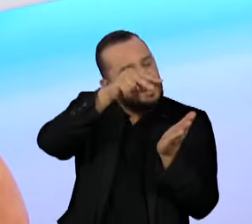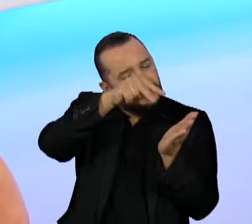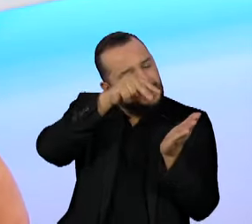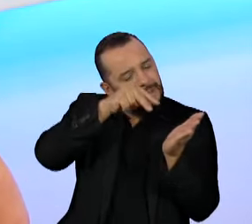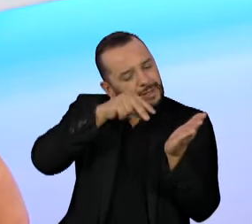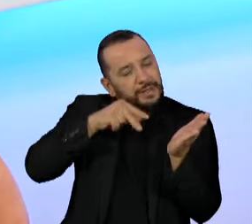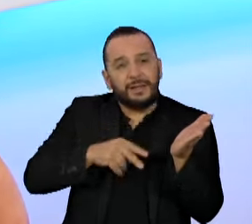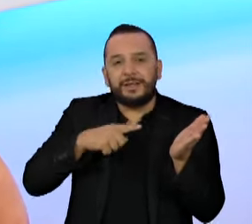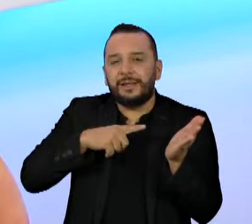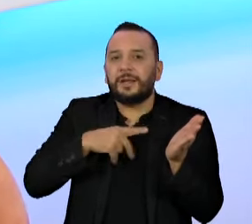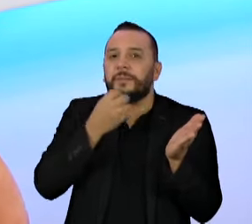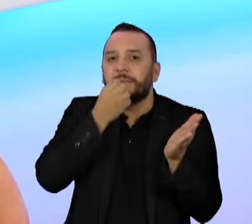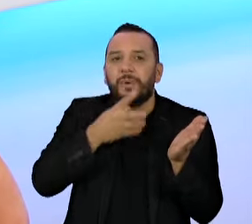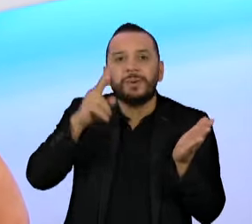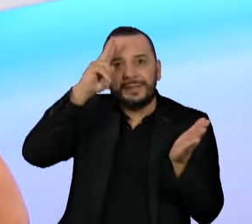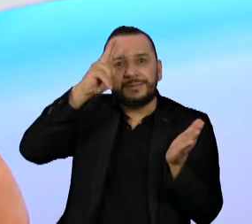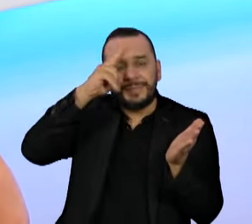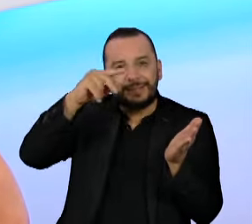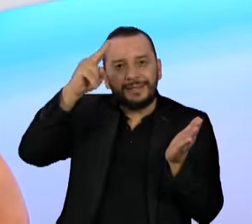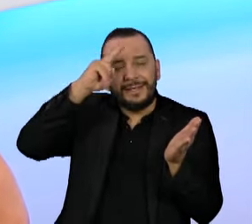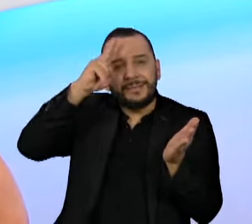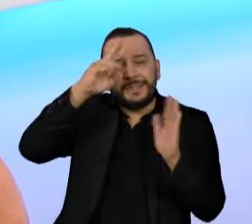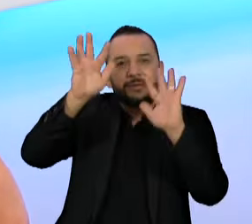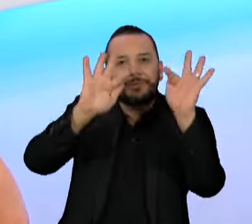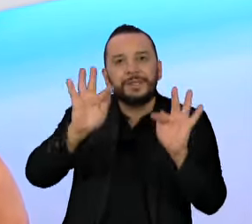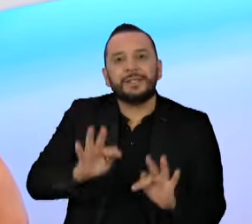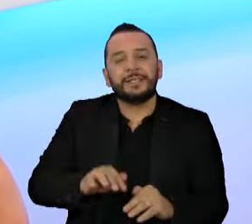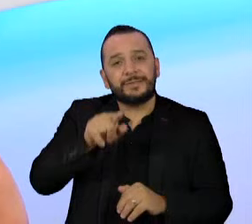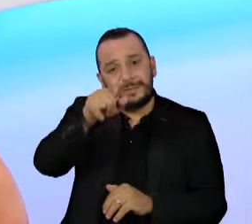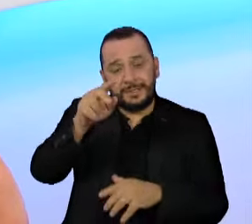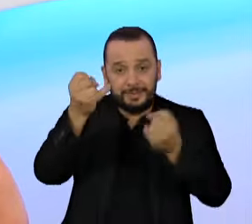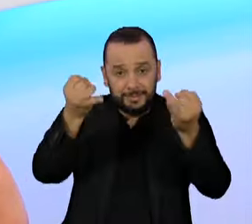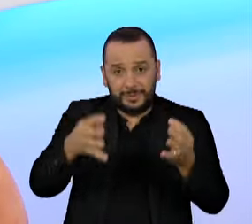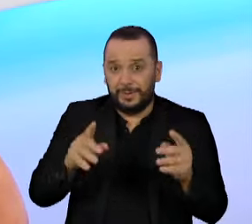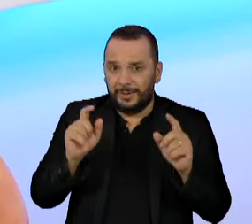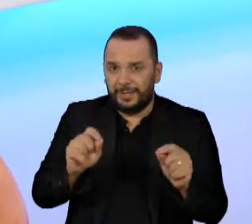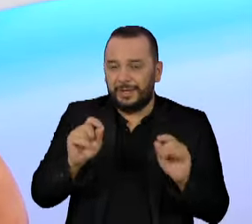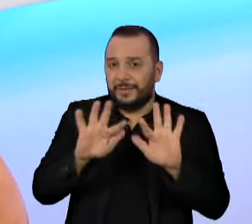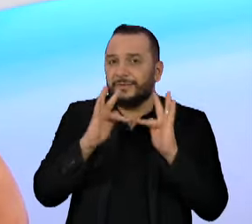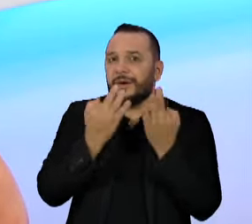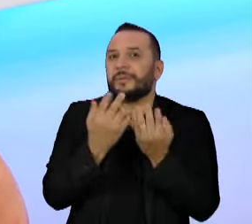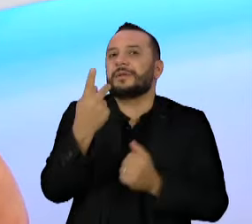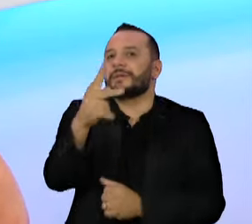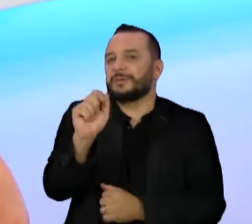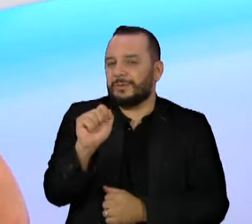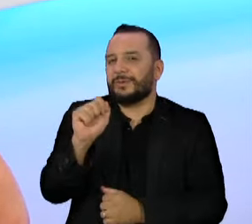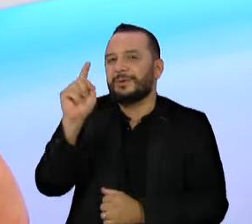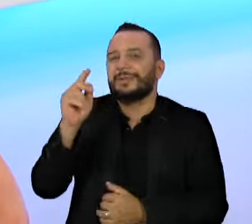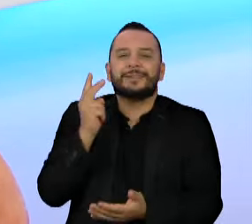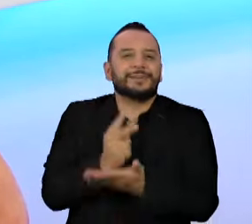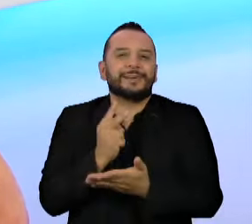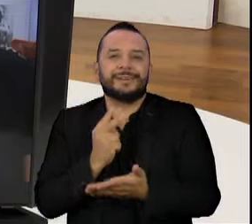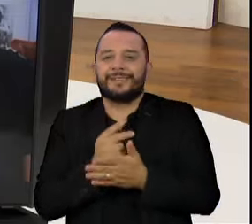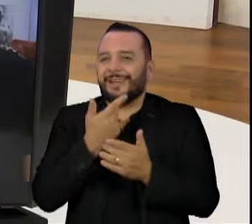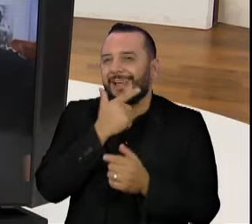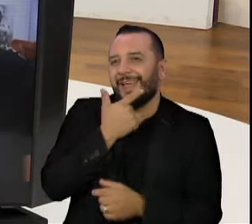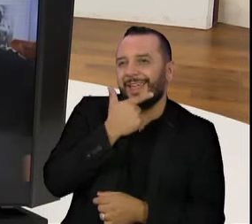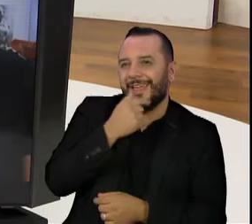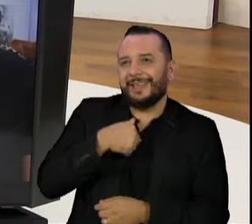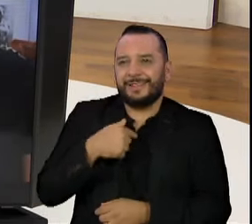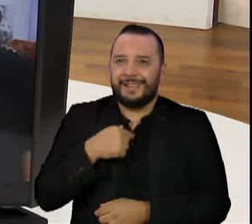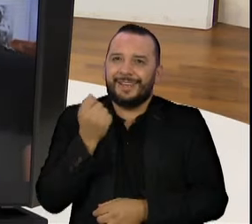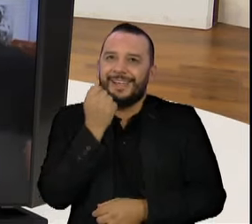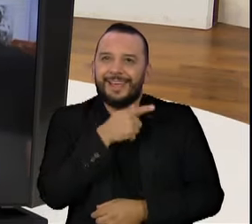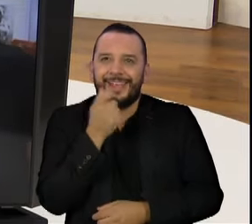boas lembranças, muitas lembranças felizes. E você costuma falar que a sua família é uma família muito bem-humorada, que vocês fazem muita